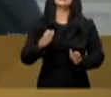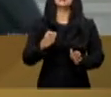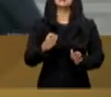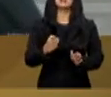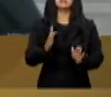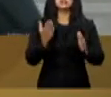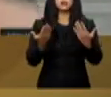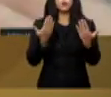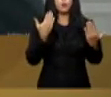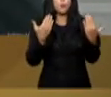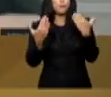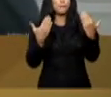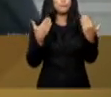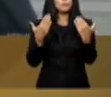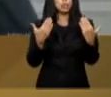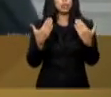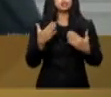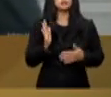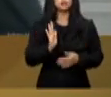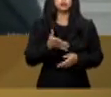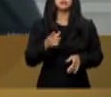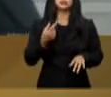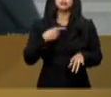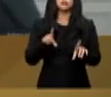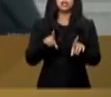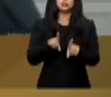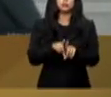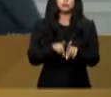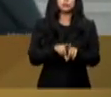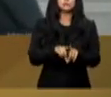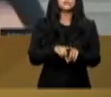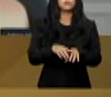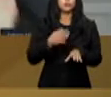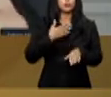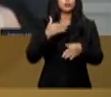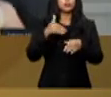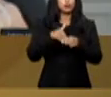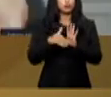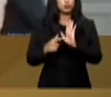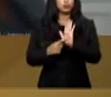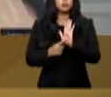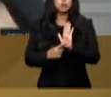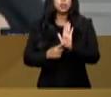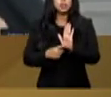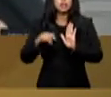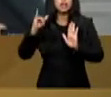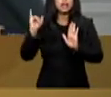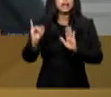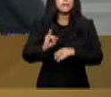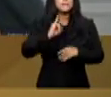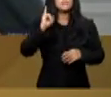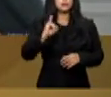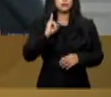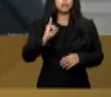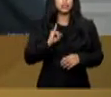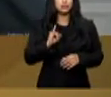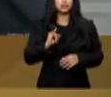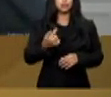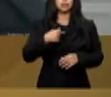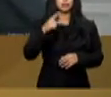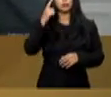Essa comparação que também faço no voto é importante para verificar, e aqui me parece um